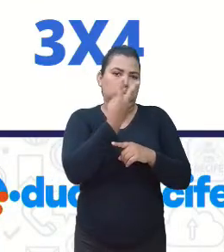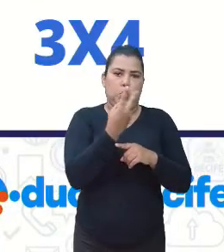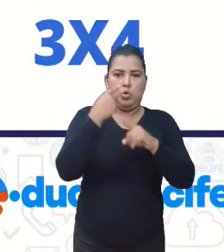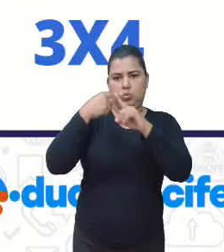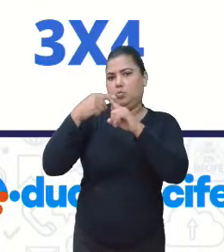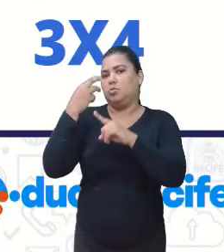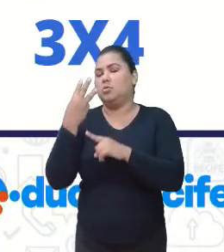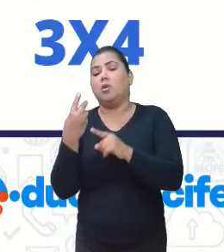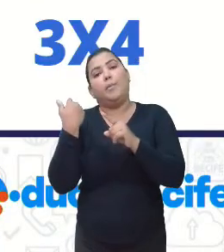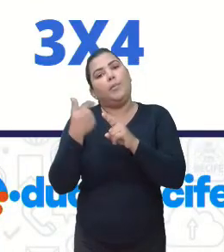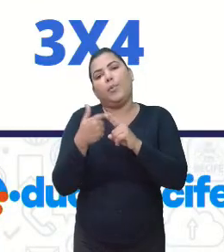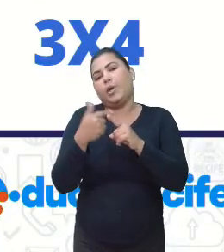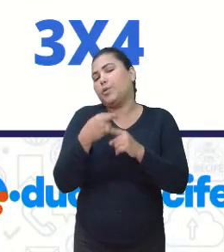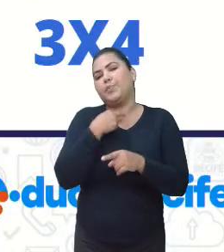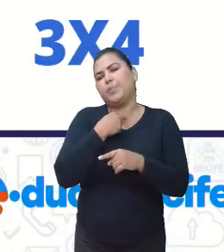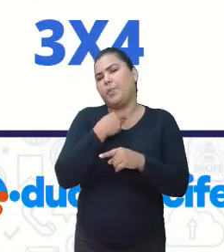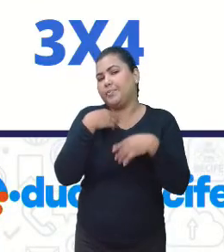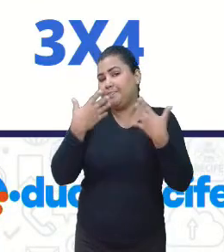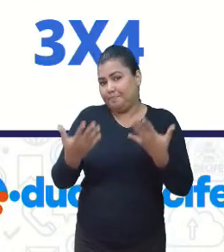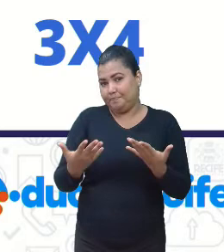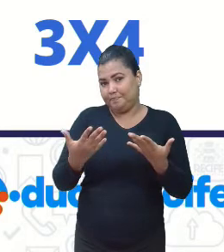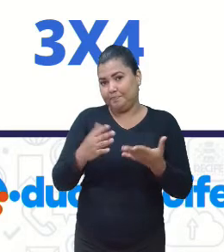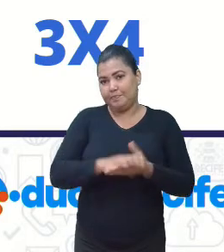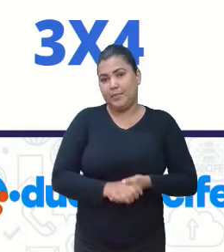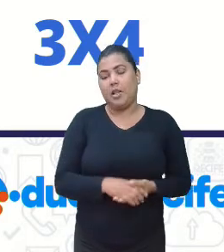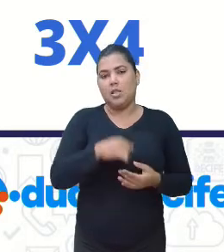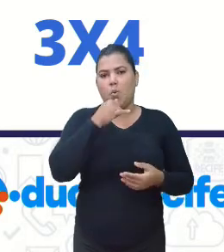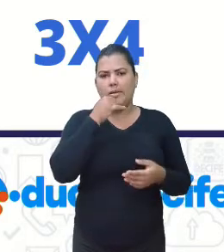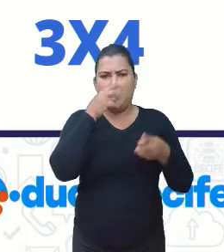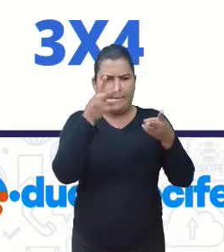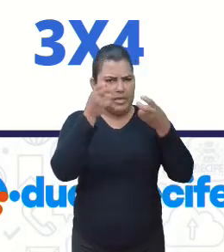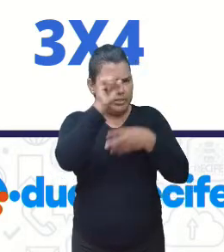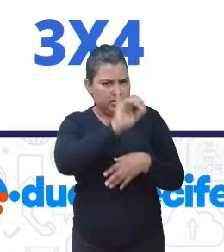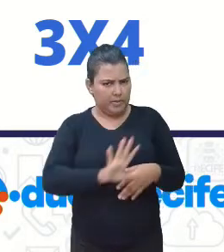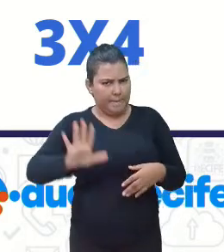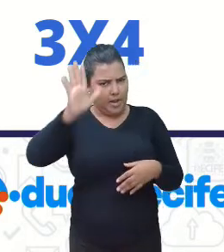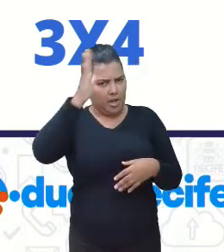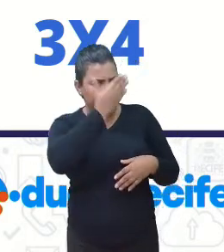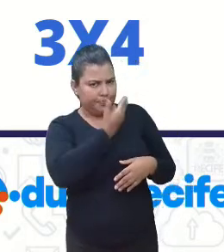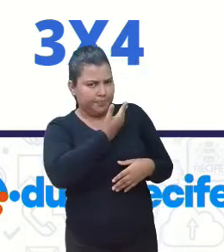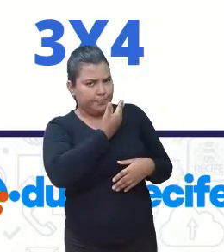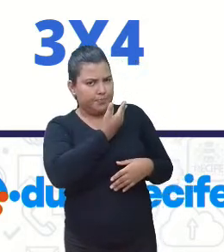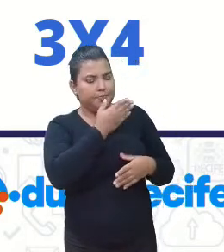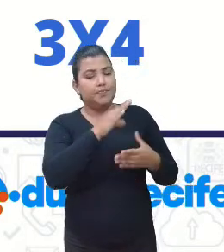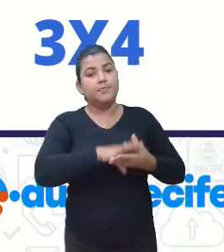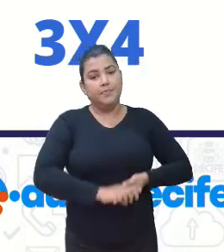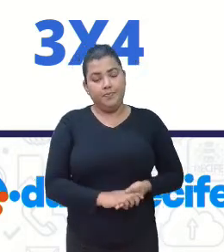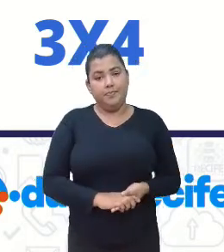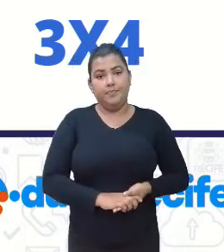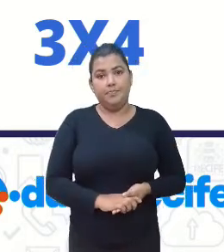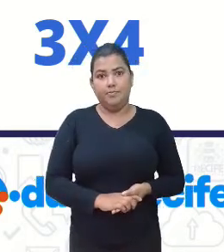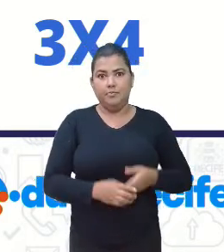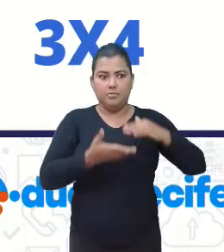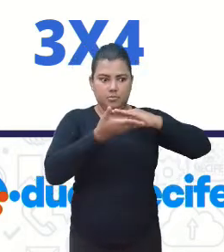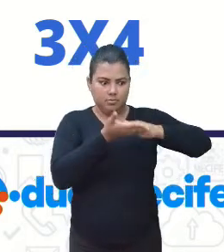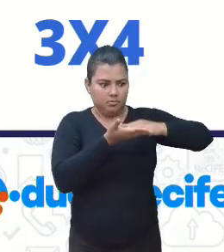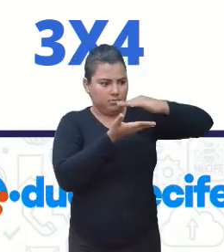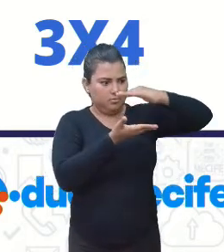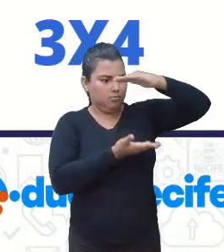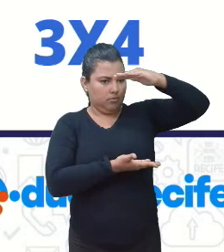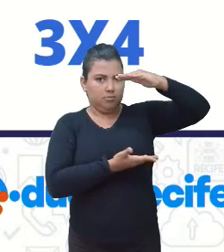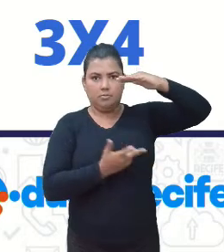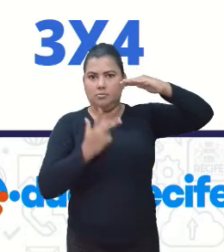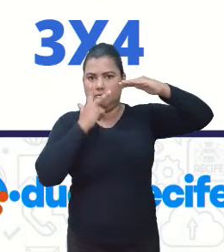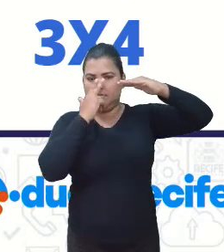Então, aquela primeira ali é como se eu tivesse a pessoa em seu tamanho real, em sua visualização real, e eu vou destacar o